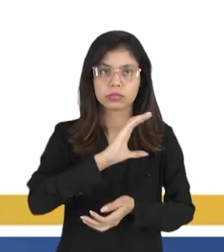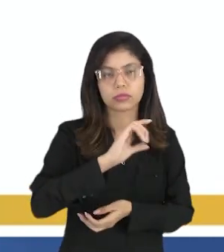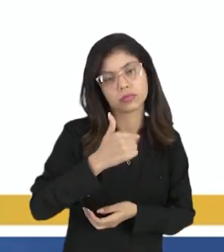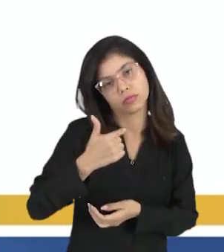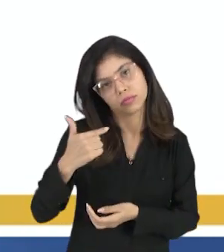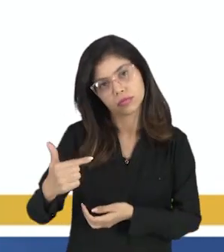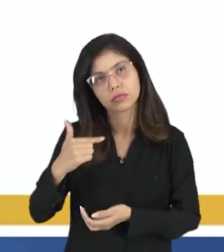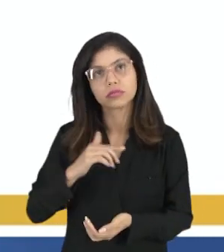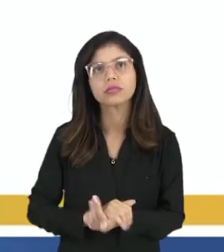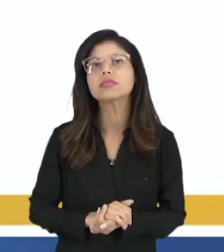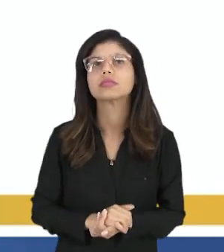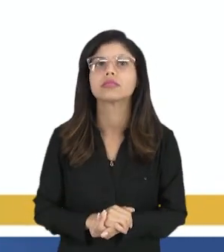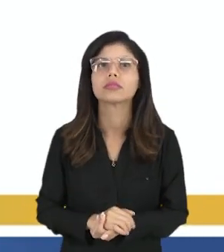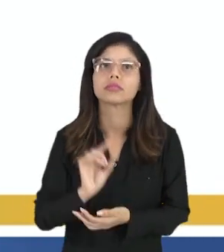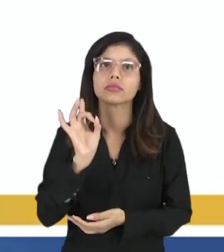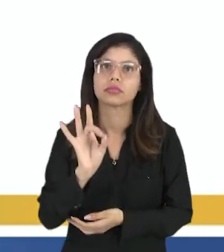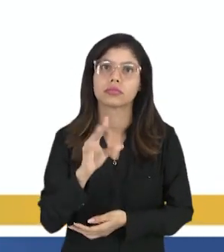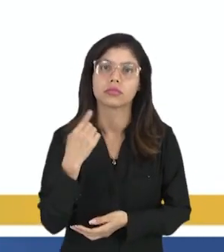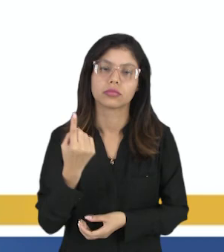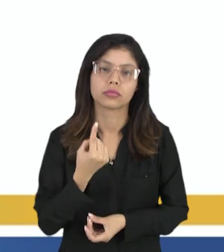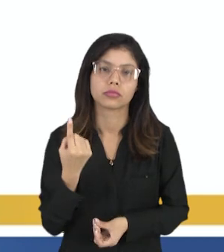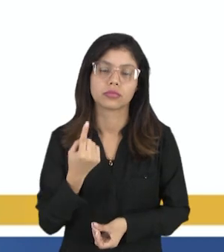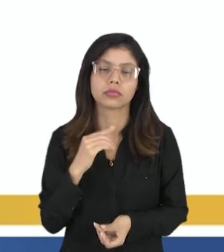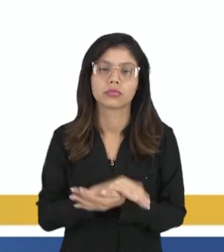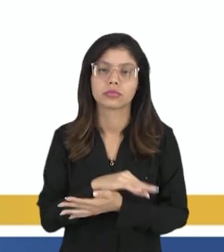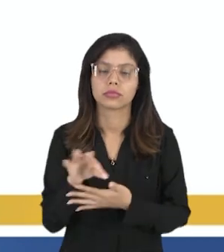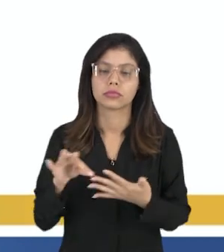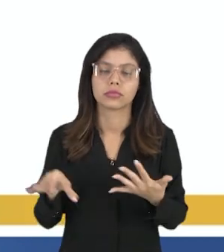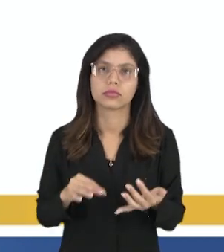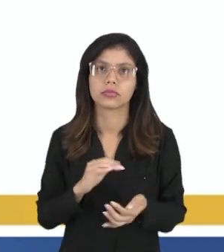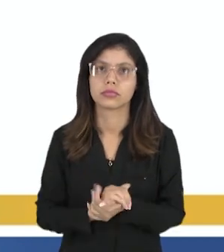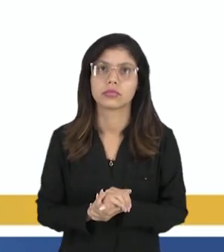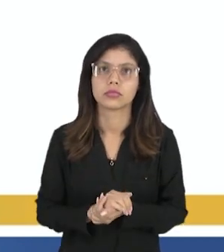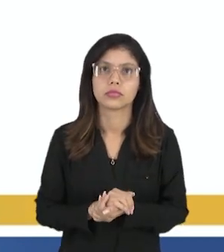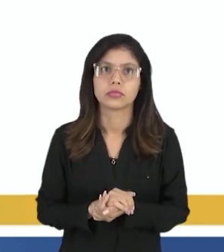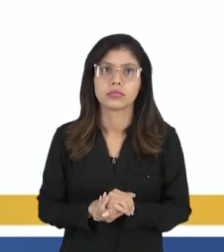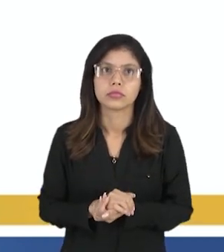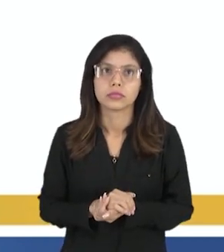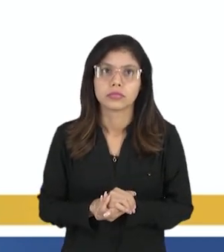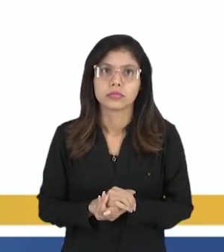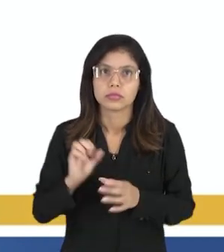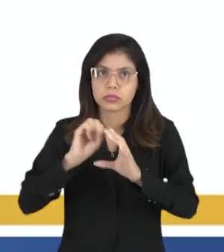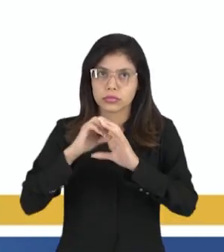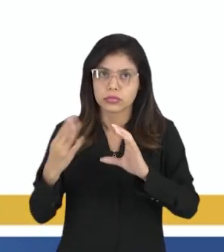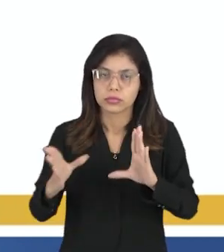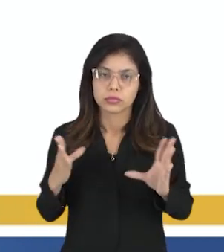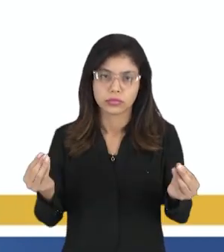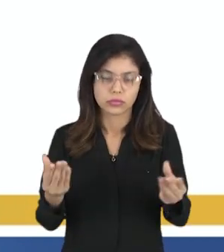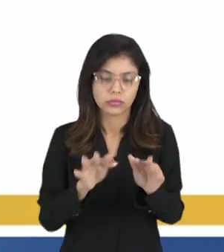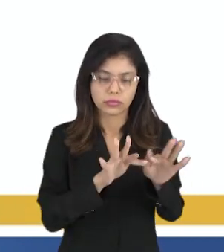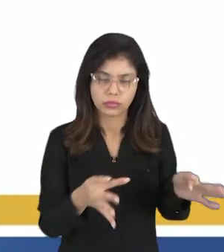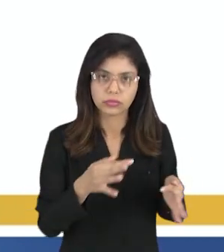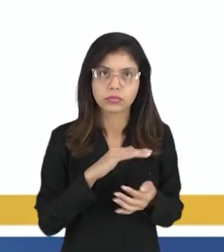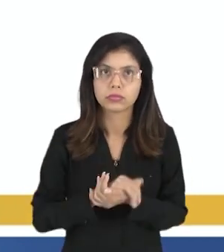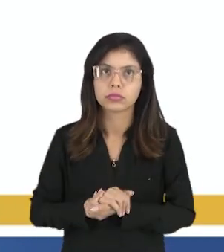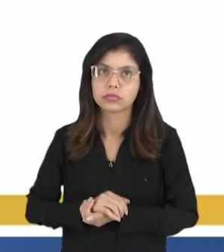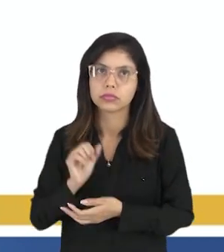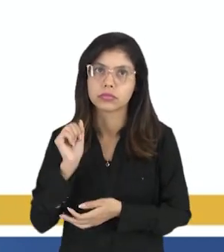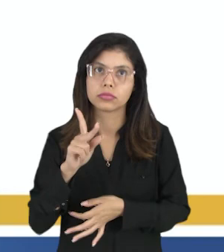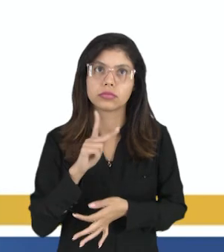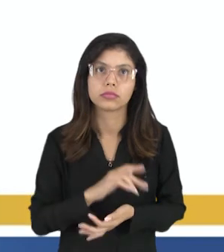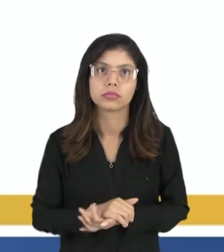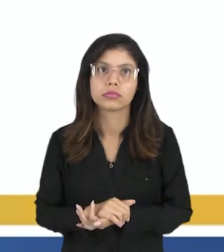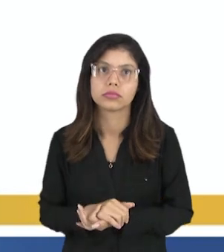aqui, Cl2, apresenta apenas um único elemento químico, o cloro. Então, ele caracteriza uma substância simples,